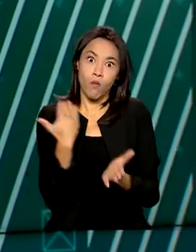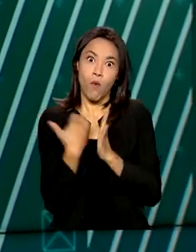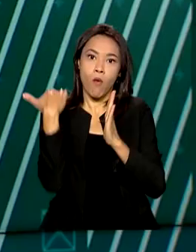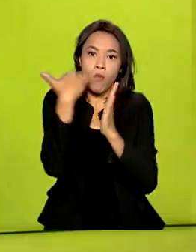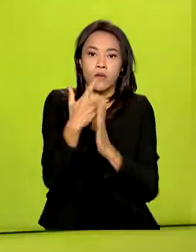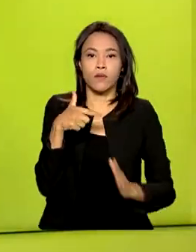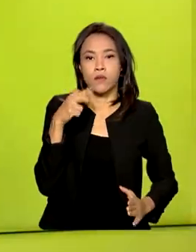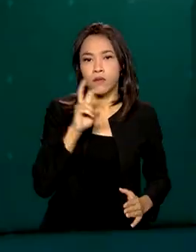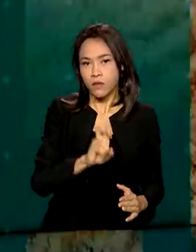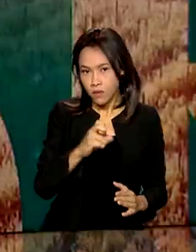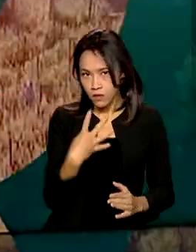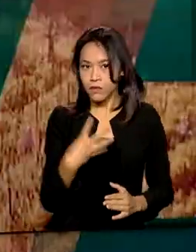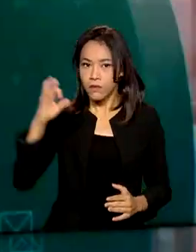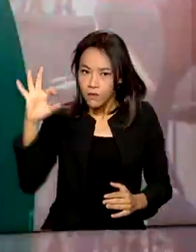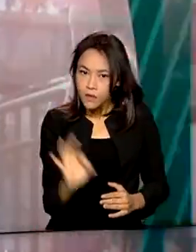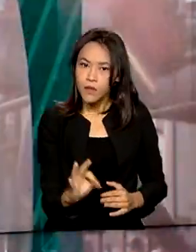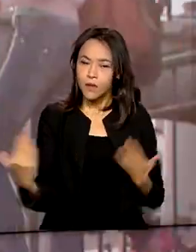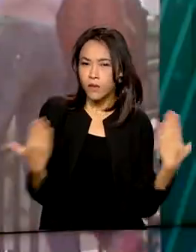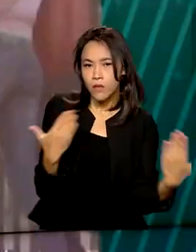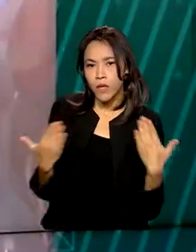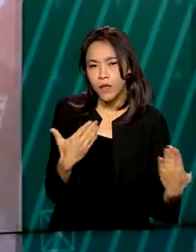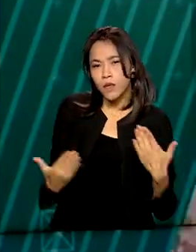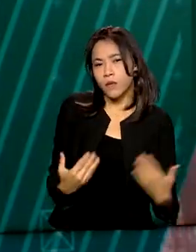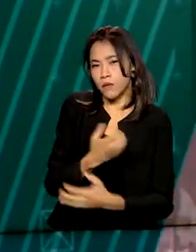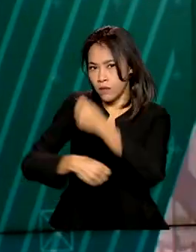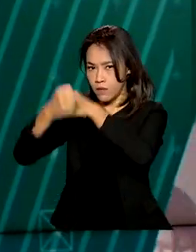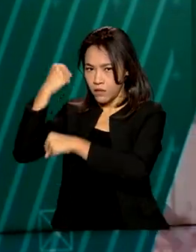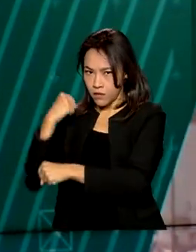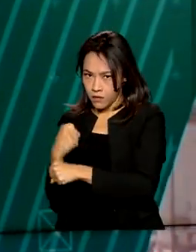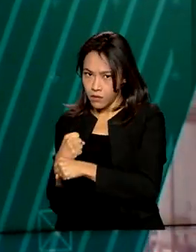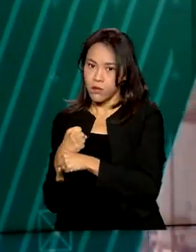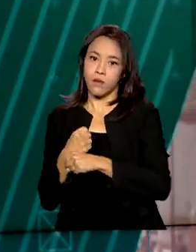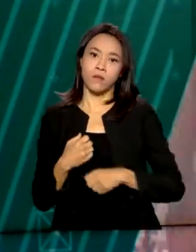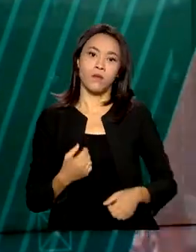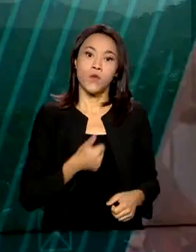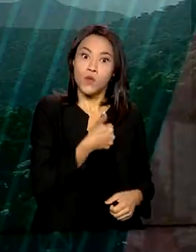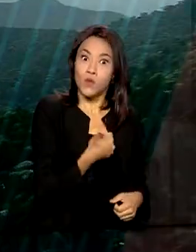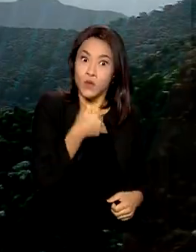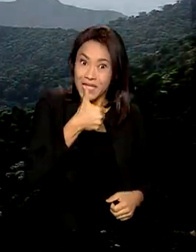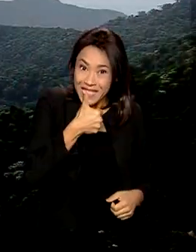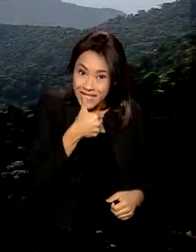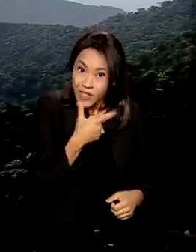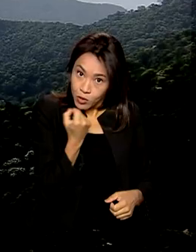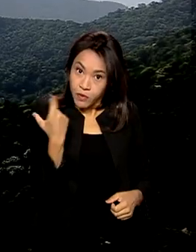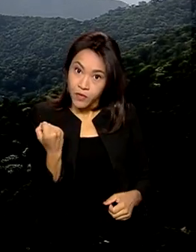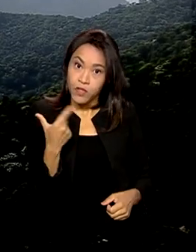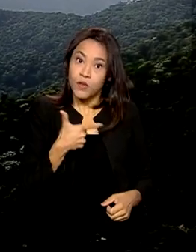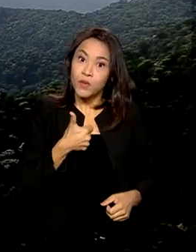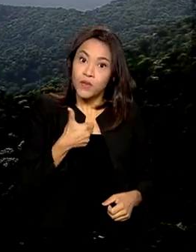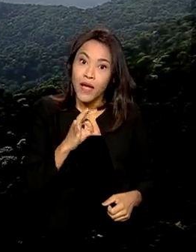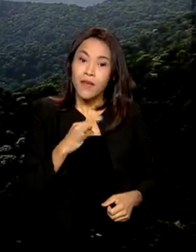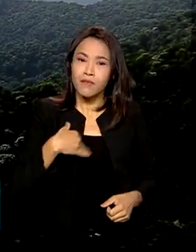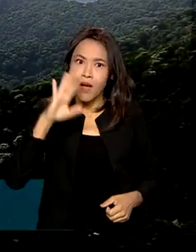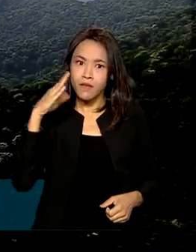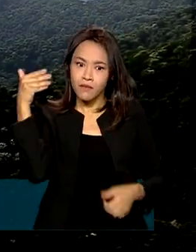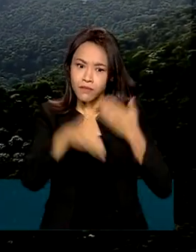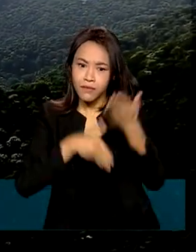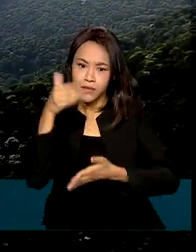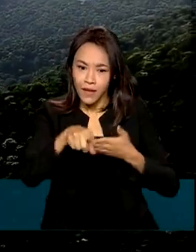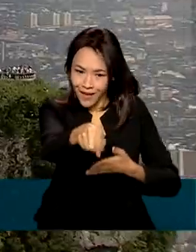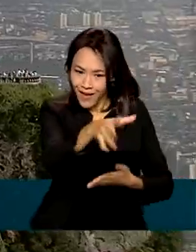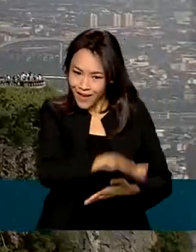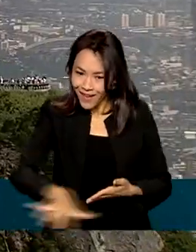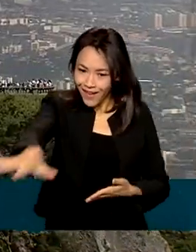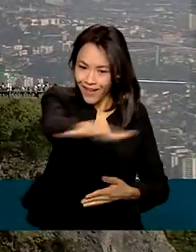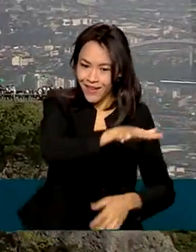54% na comparação com 2020. Entre os 10 mais visitados estão o Parque Nacional da Tijuca, no Rio de